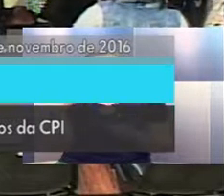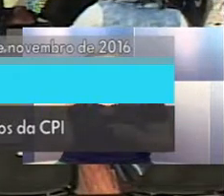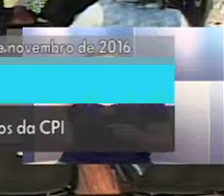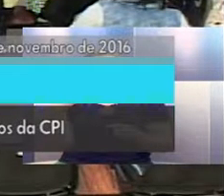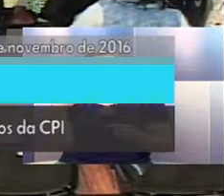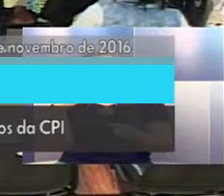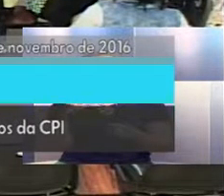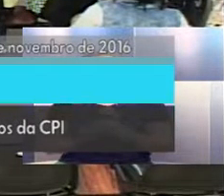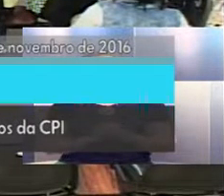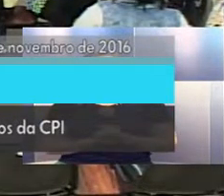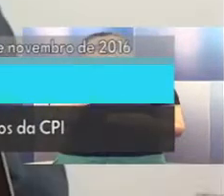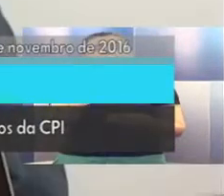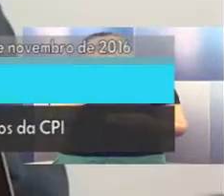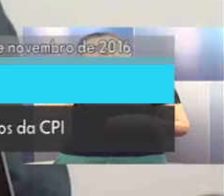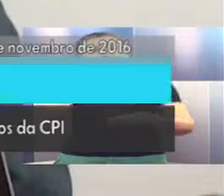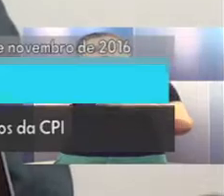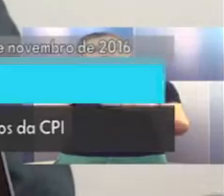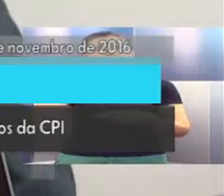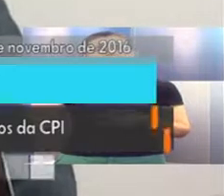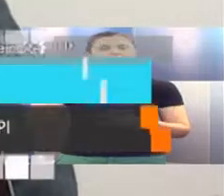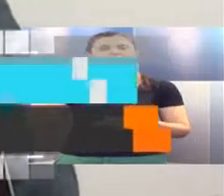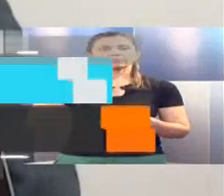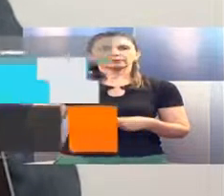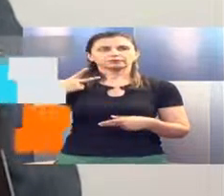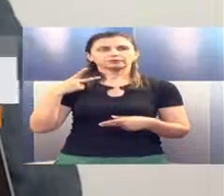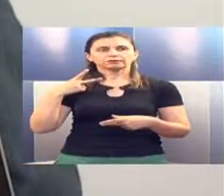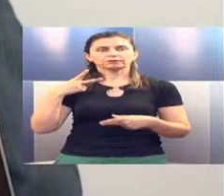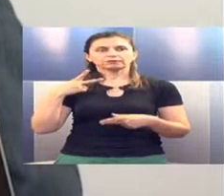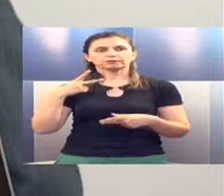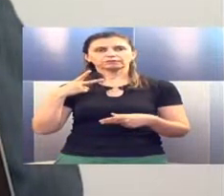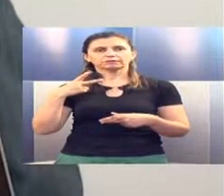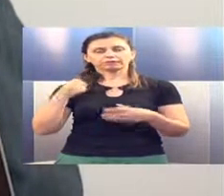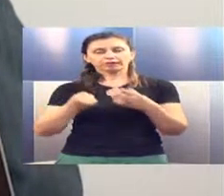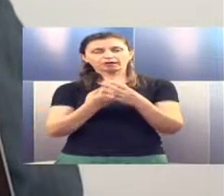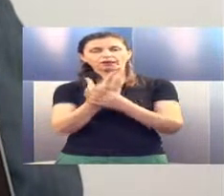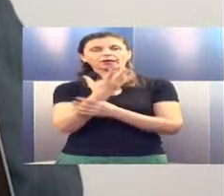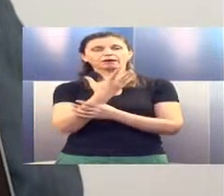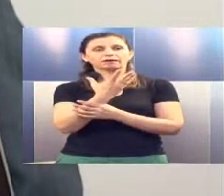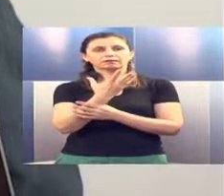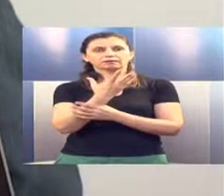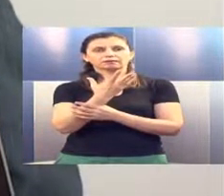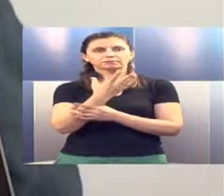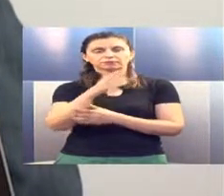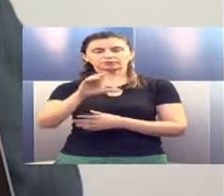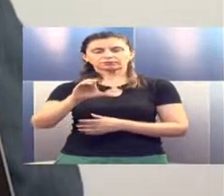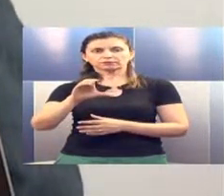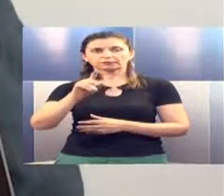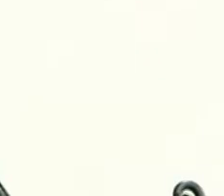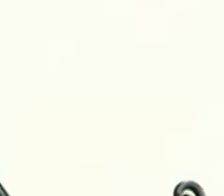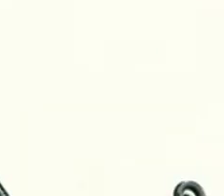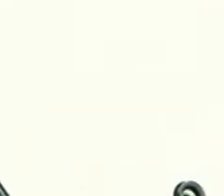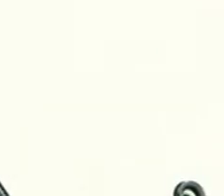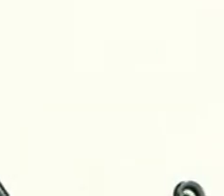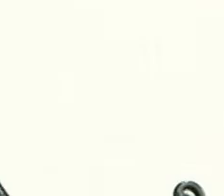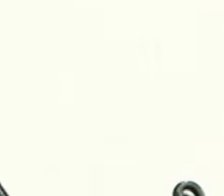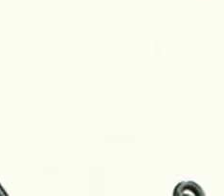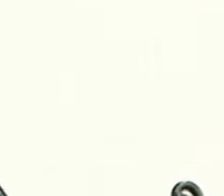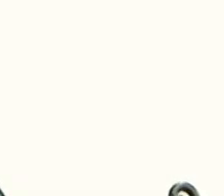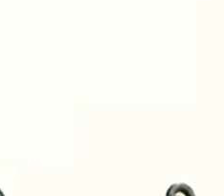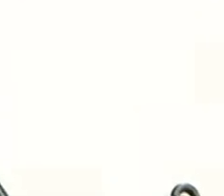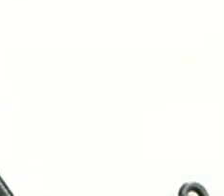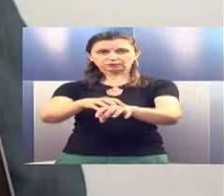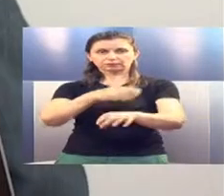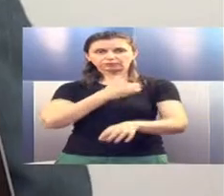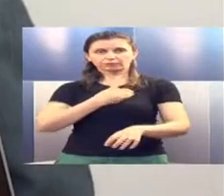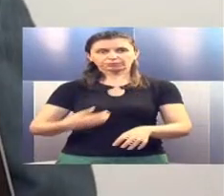com tranquilidade durante a comunicação pessoal o vereador joão evangelista anunciou o início dos trabalhos da comissão